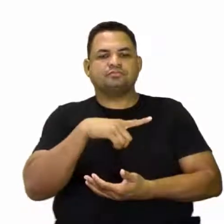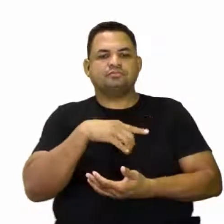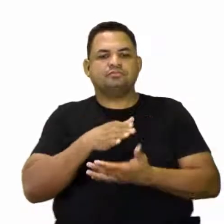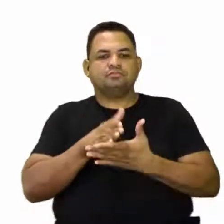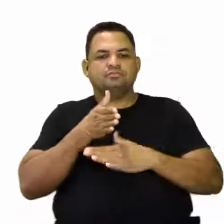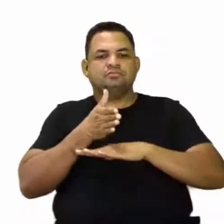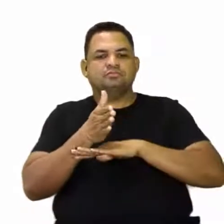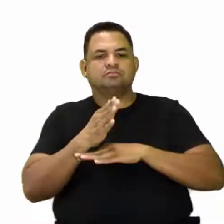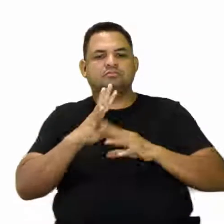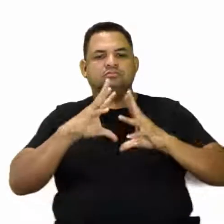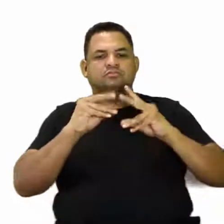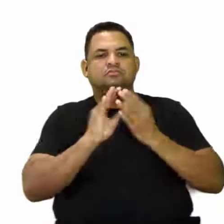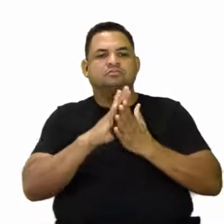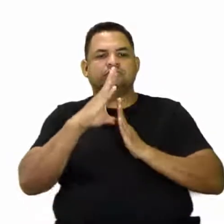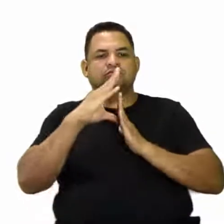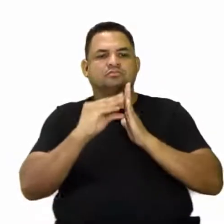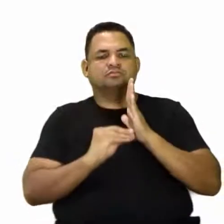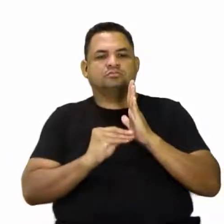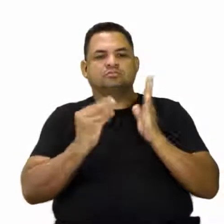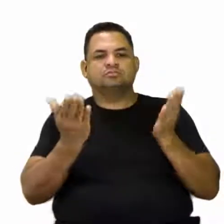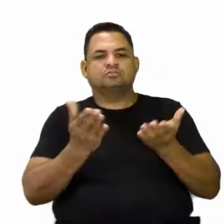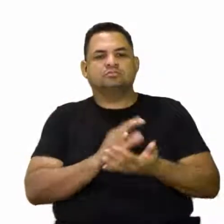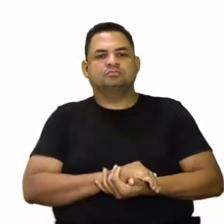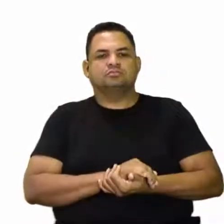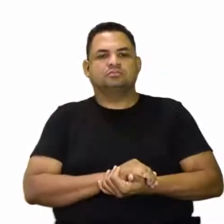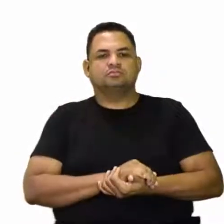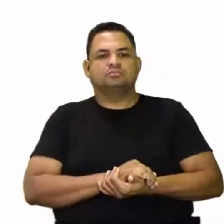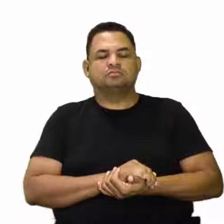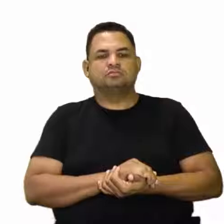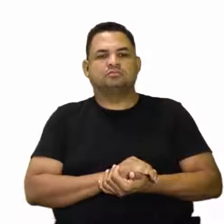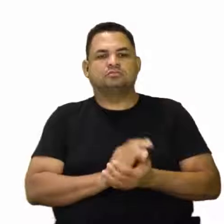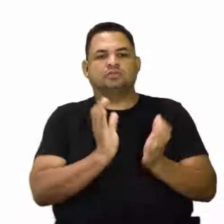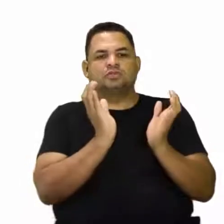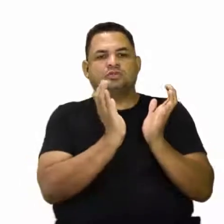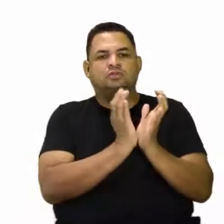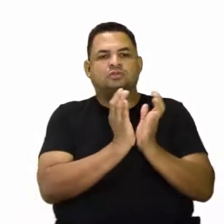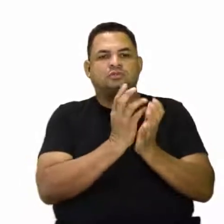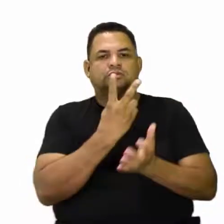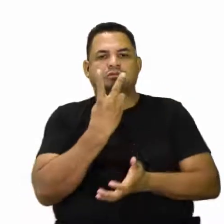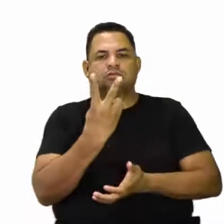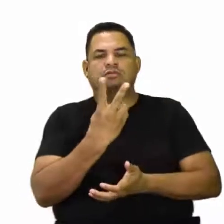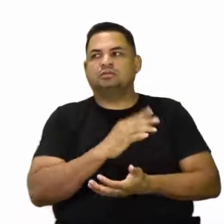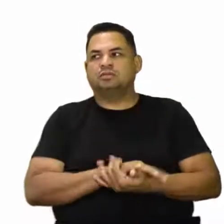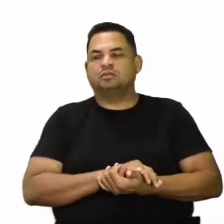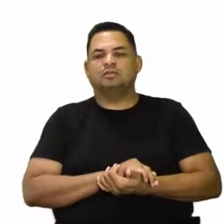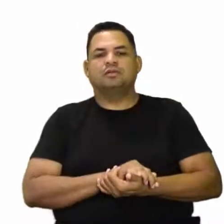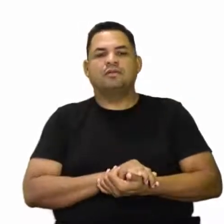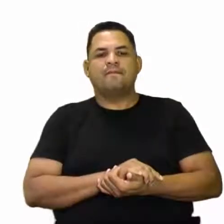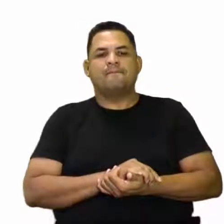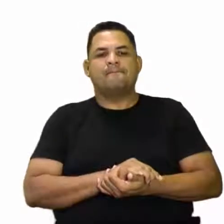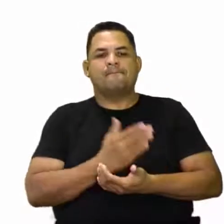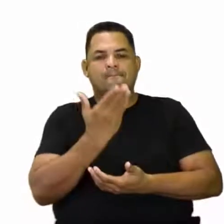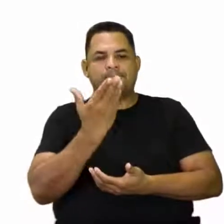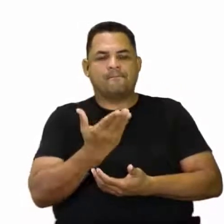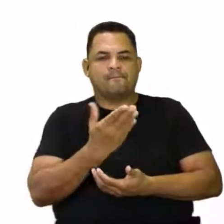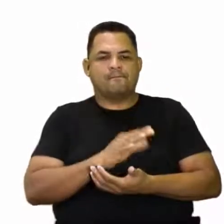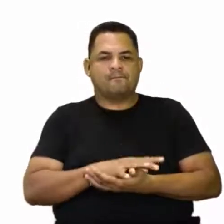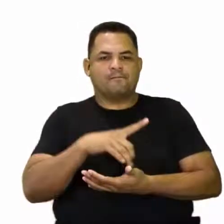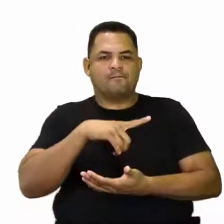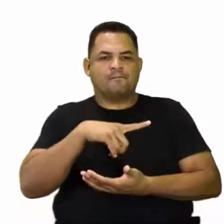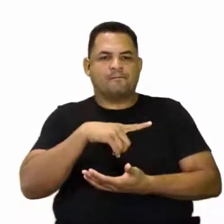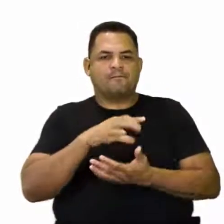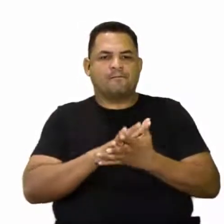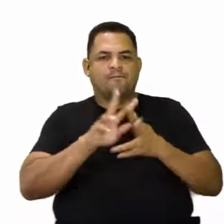a todo o conteúdo do nosso componente curricular da unidade 2. Essa nossa unidade, ela tem